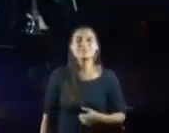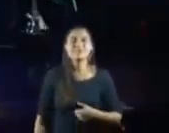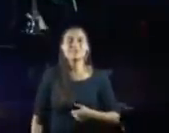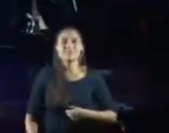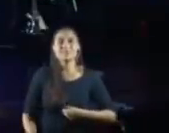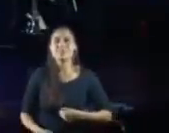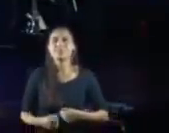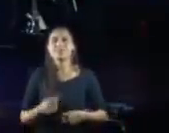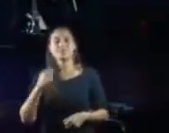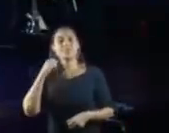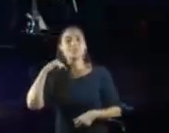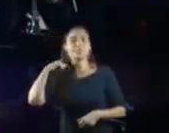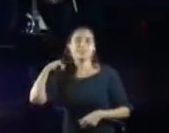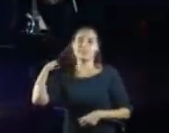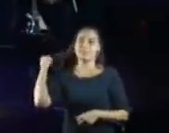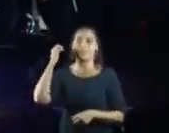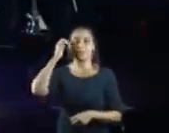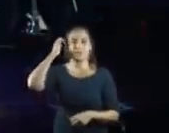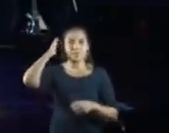Anarquia, oi.